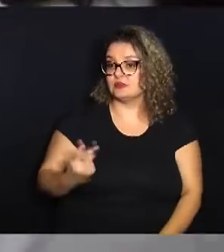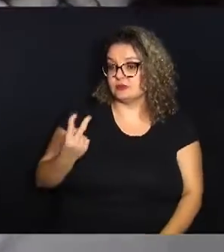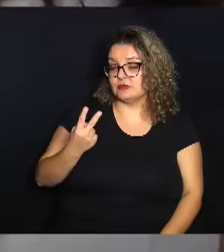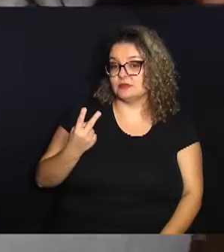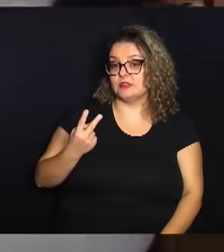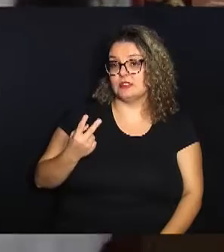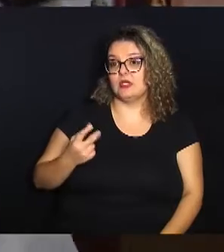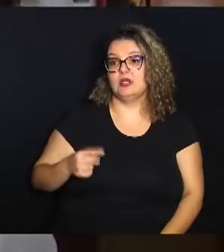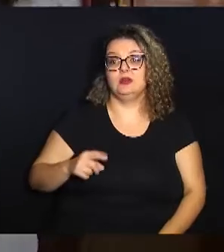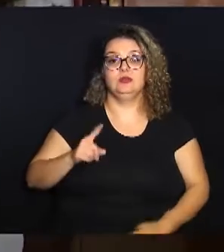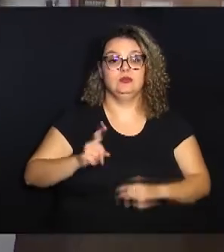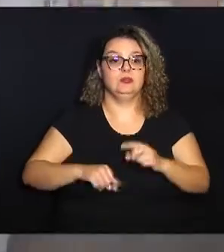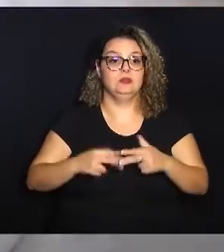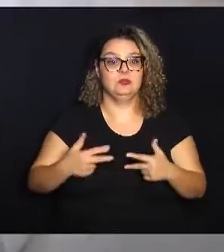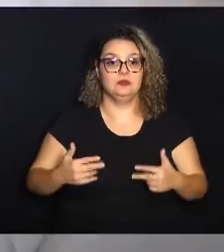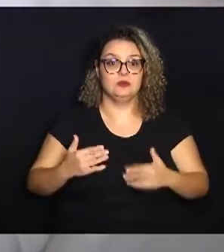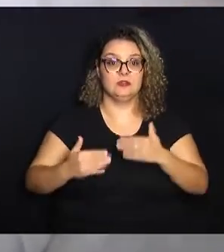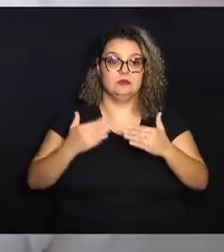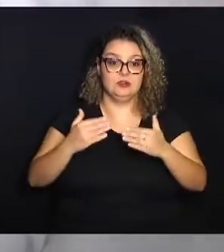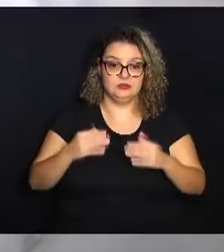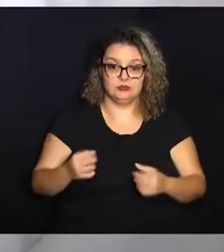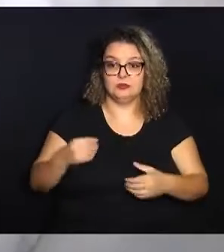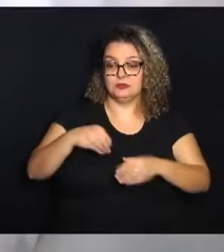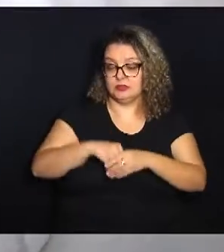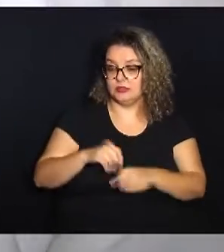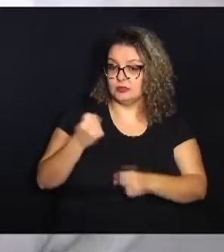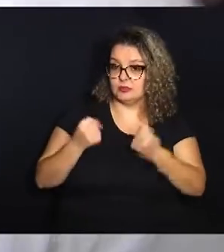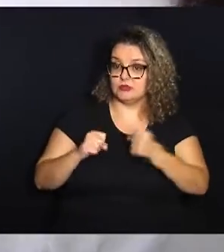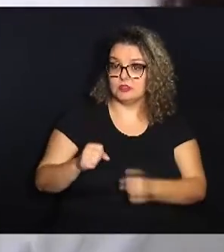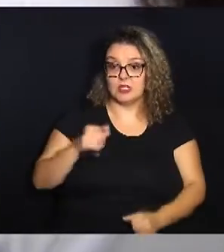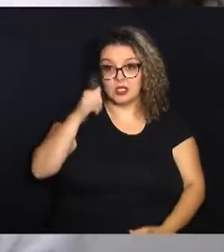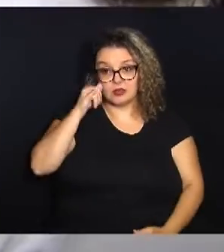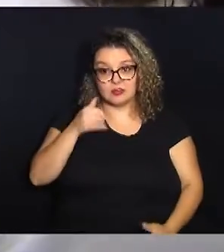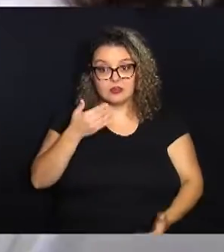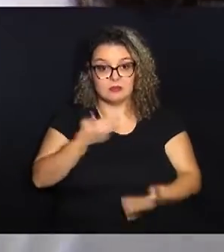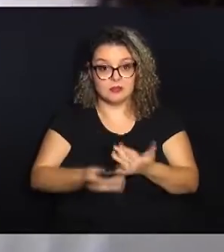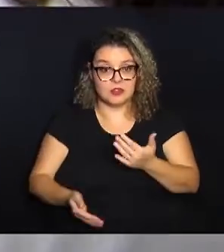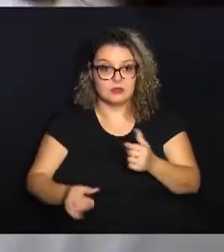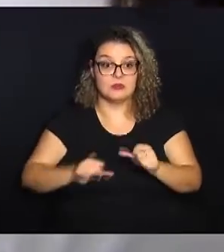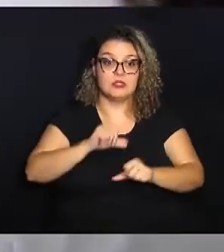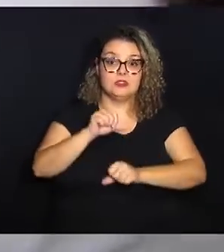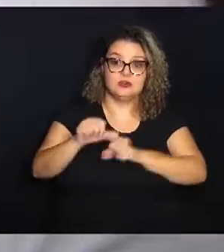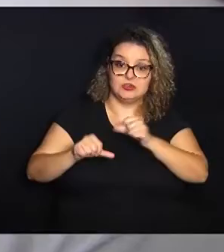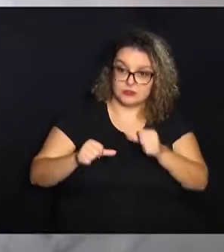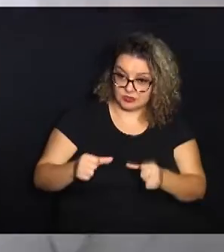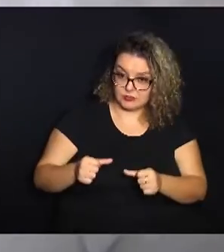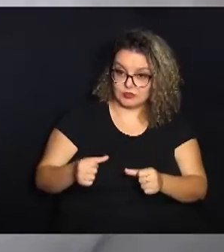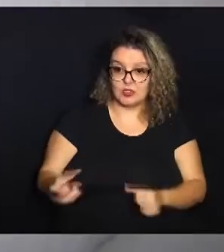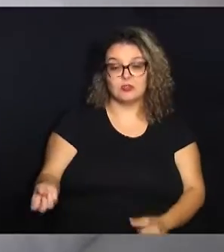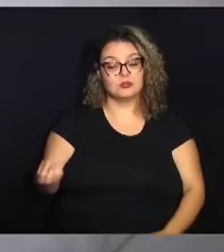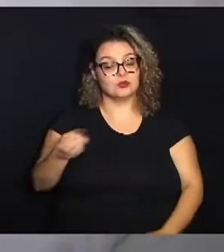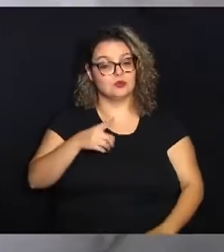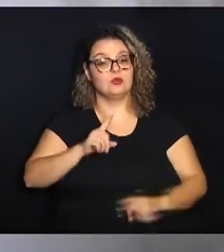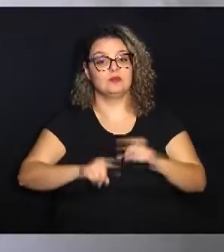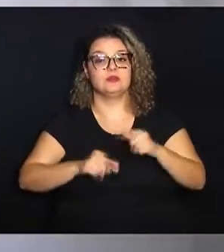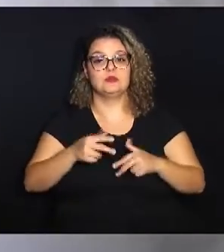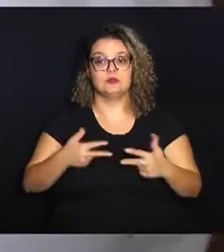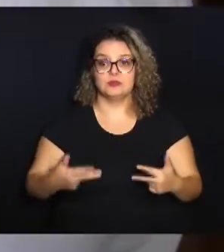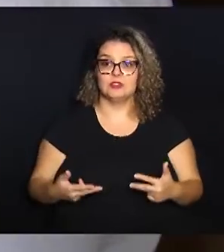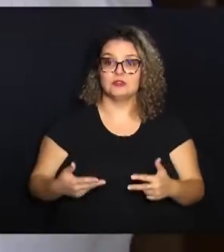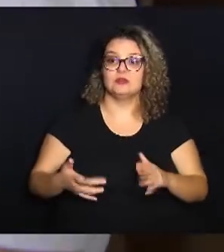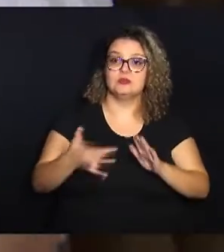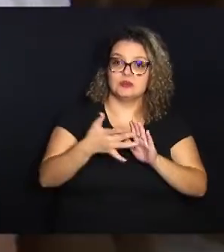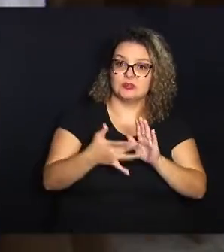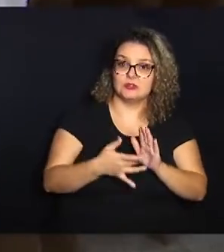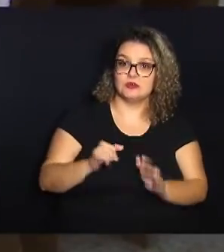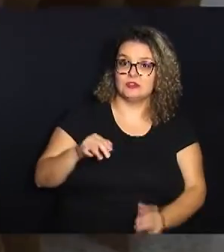resíduos de alimentos produzidos na indústria, evitar o desperdício, transformando-os em novos produtos e